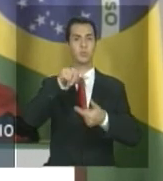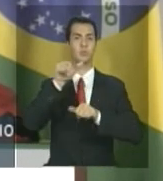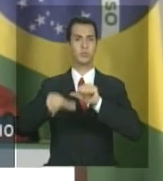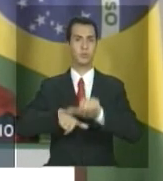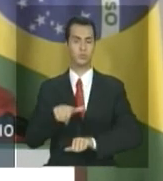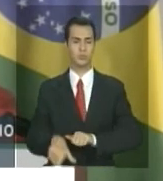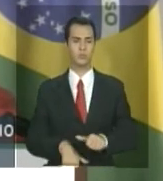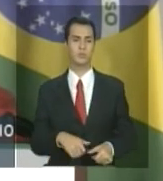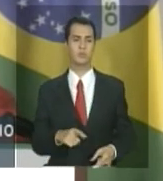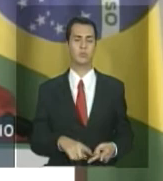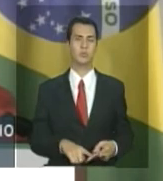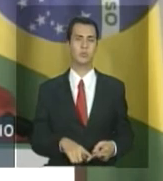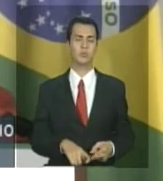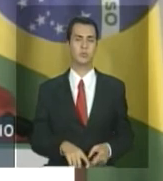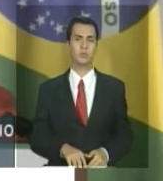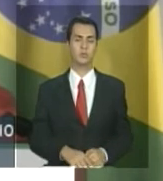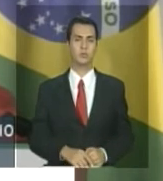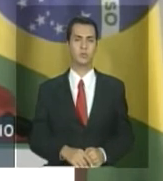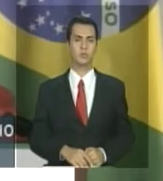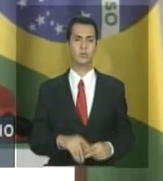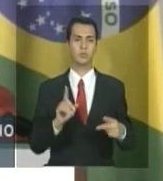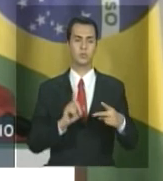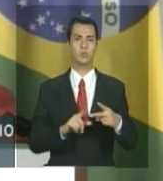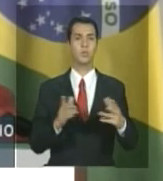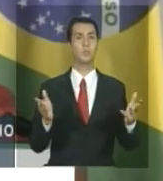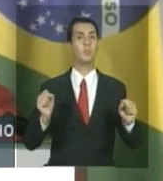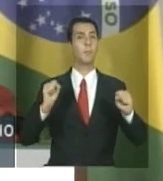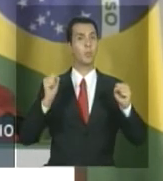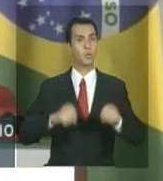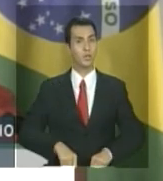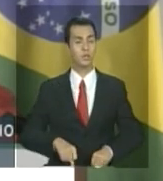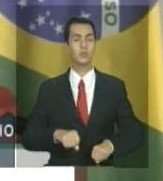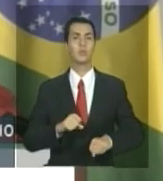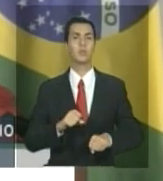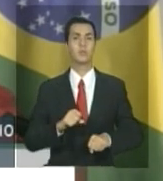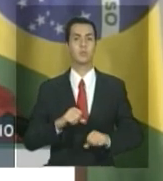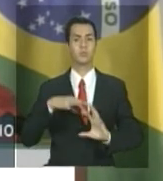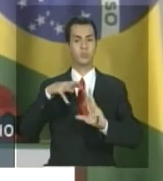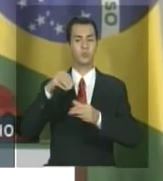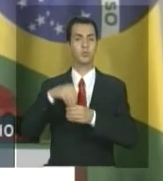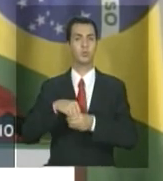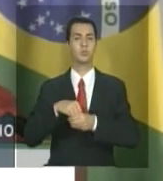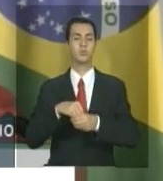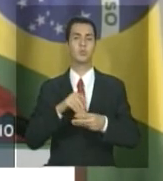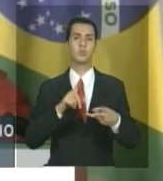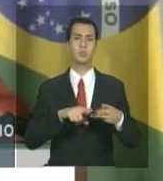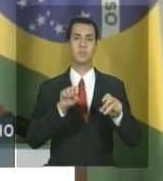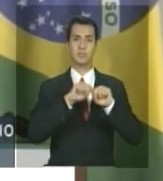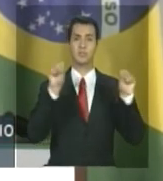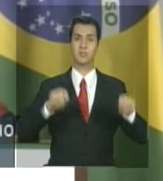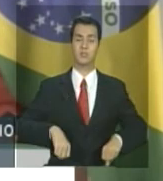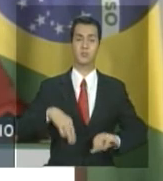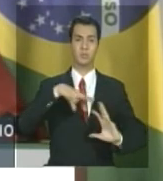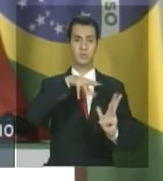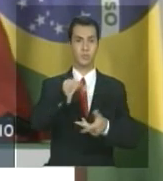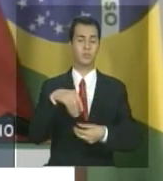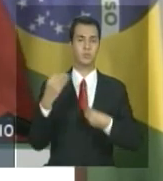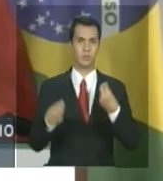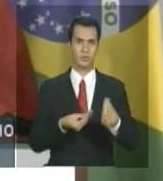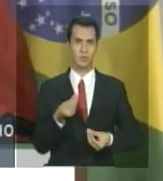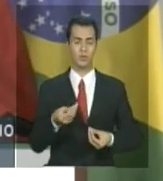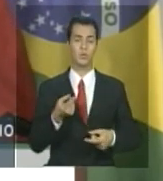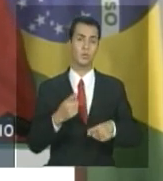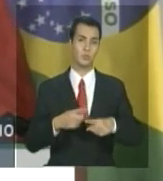nova distribuição de poder no mundo e a emergência de um sistema internacional que nós